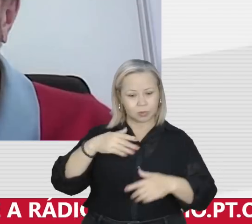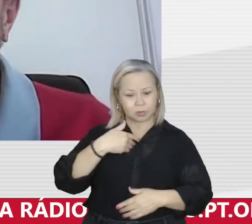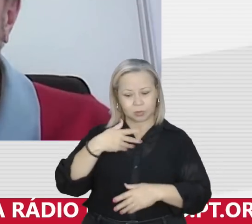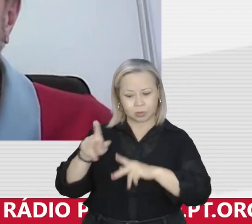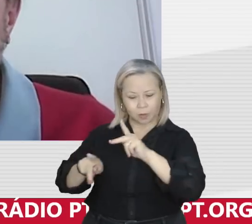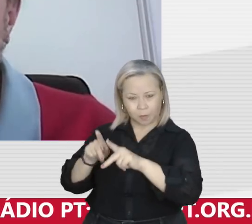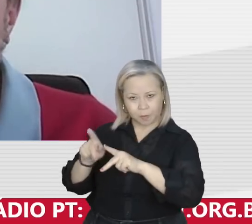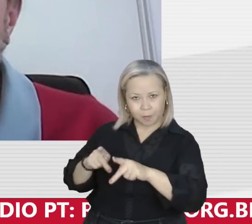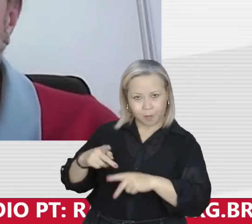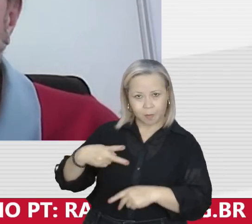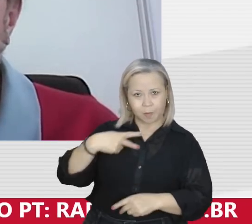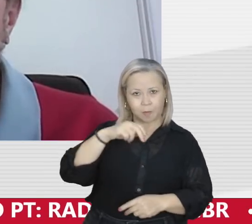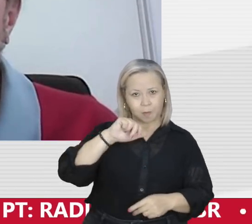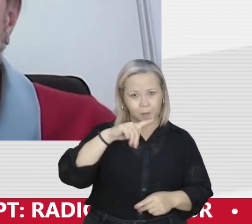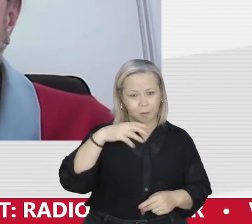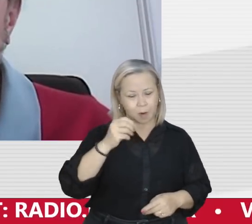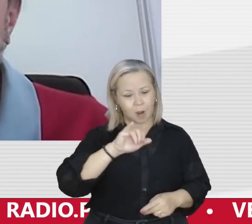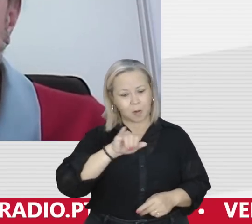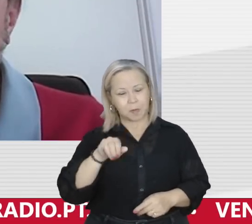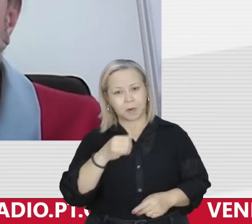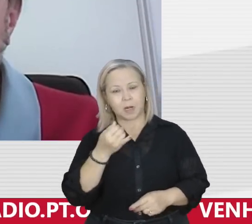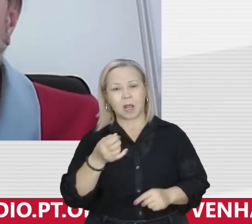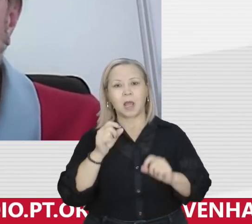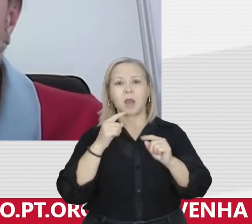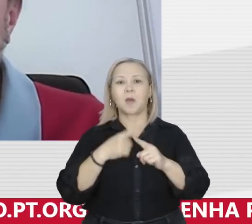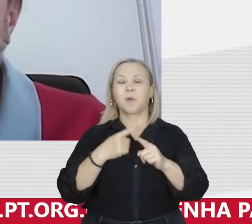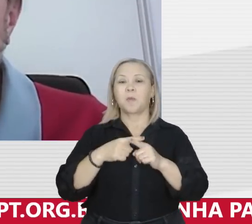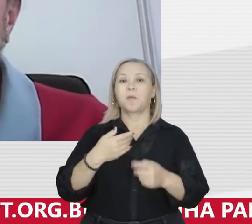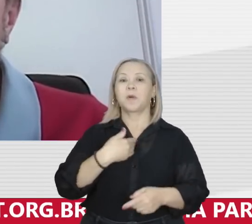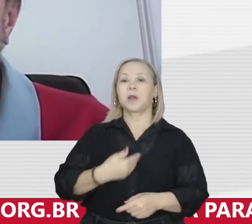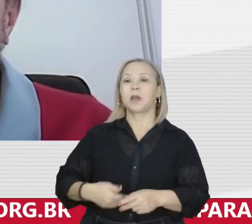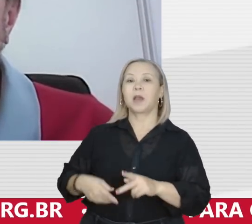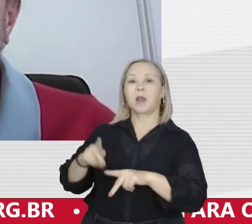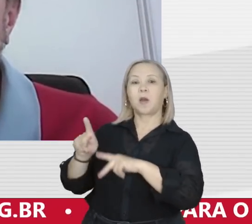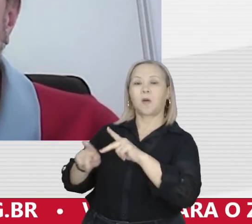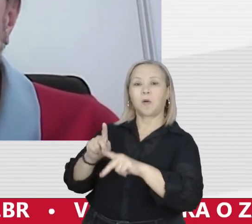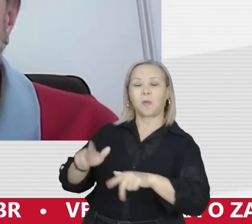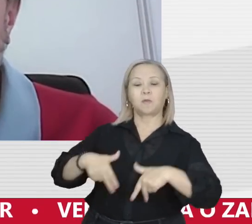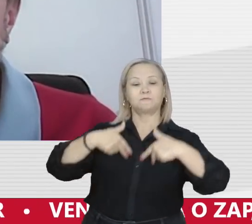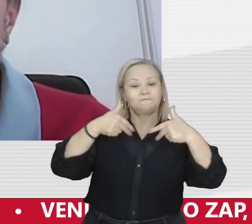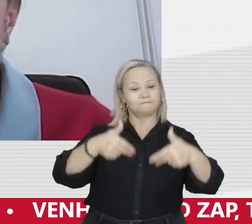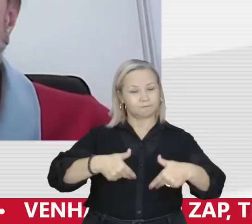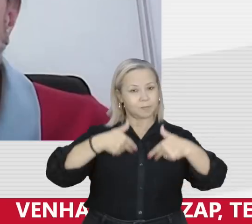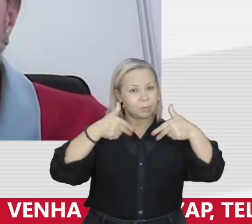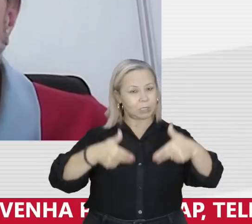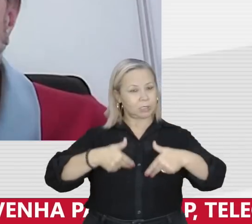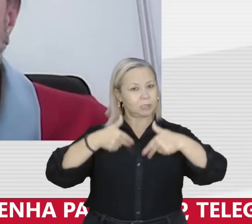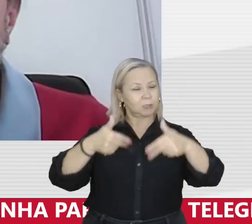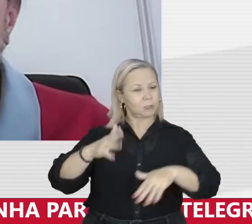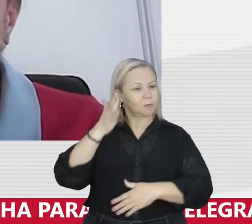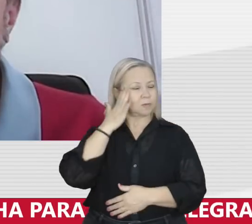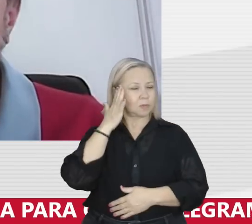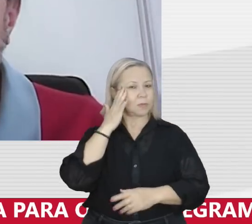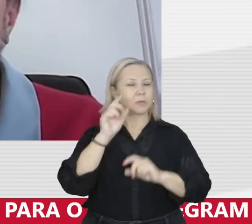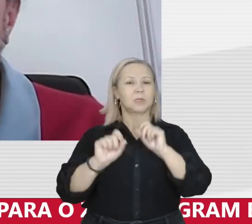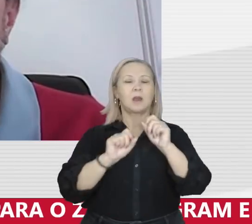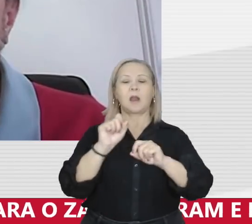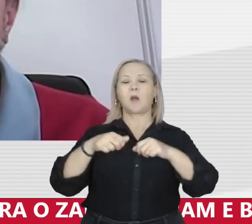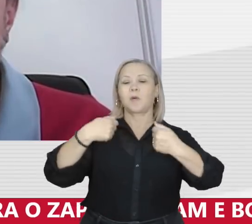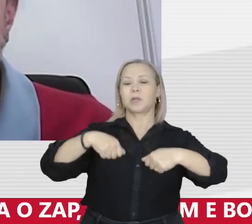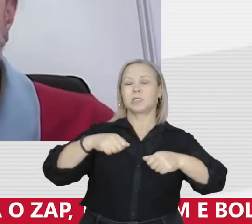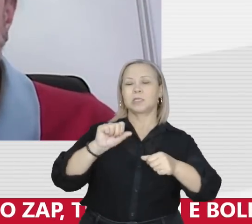é privilegiado nesse sentido, porque é um público militante também, que sabe do que é